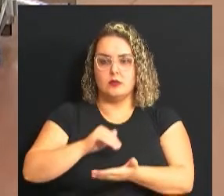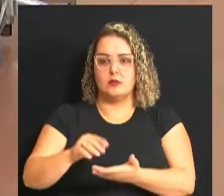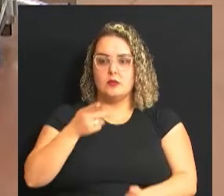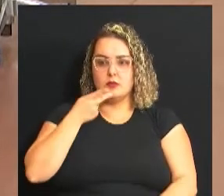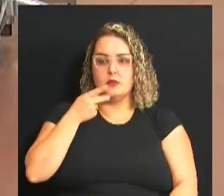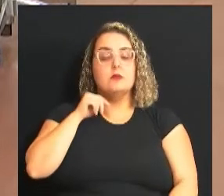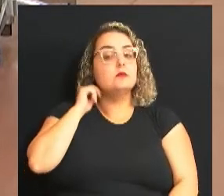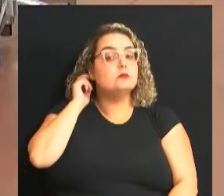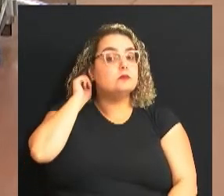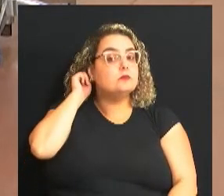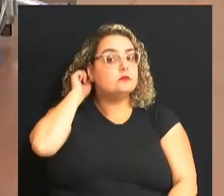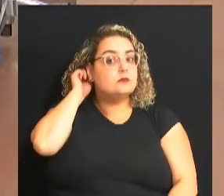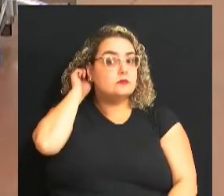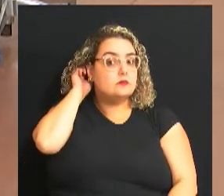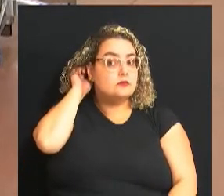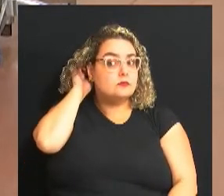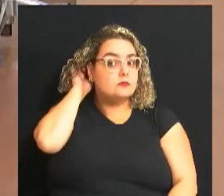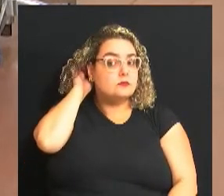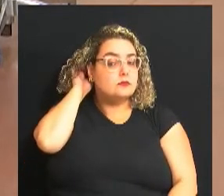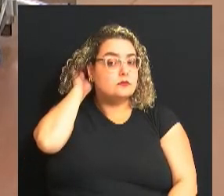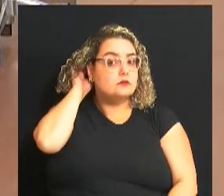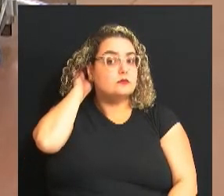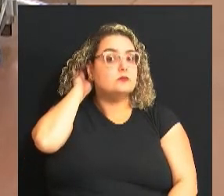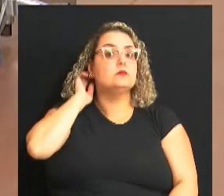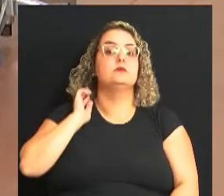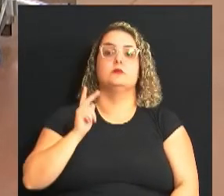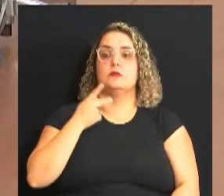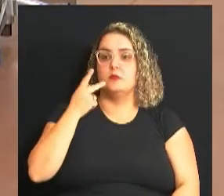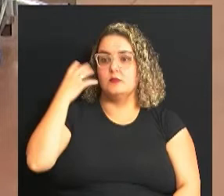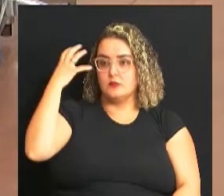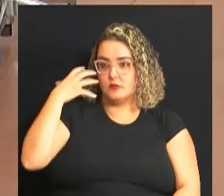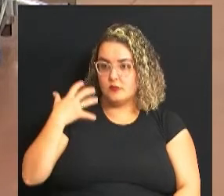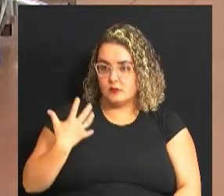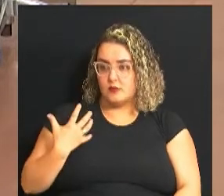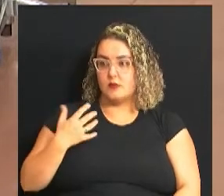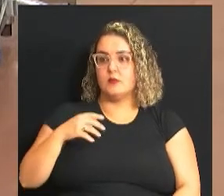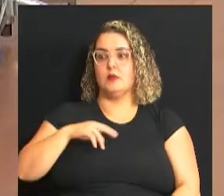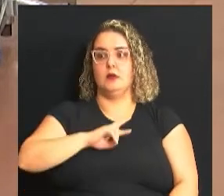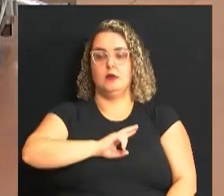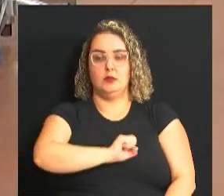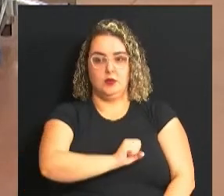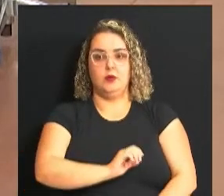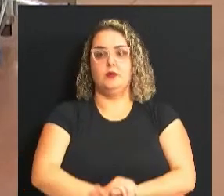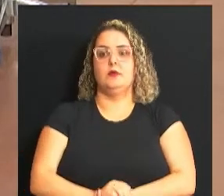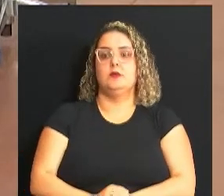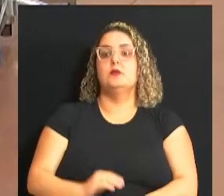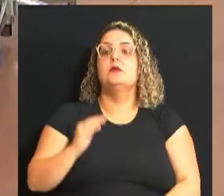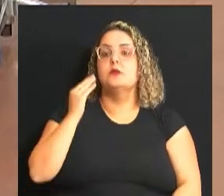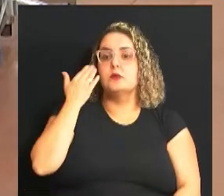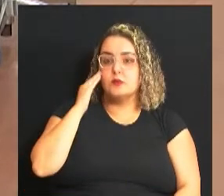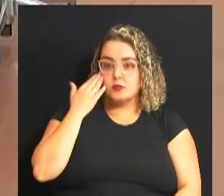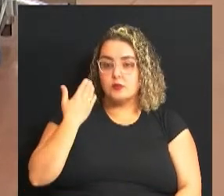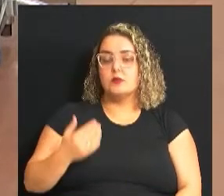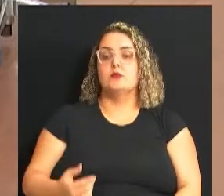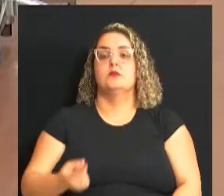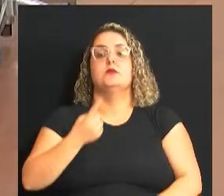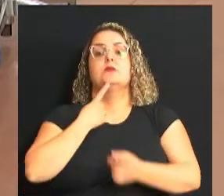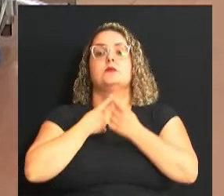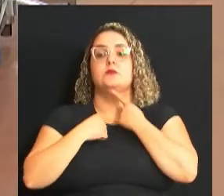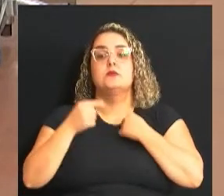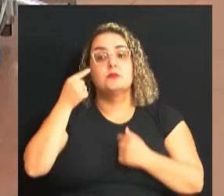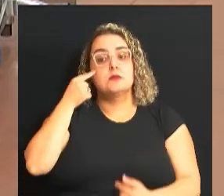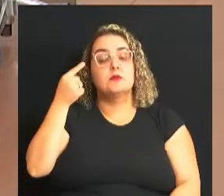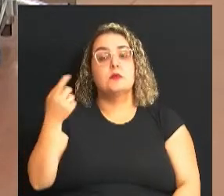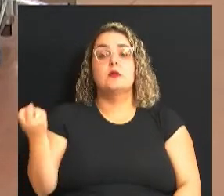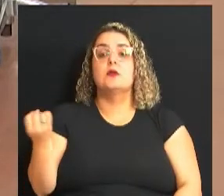mencionou e em relação à fala da vereadora e do vereador. Eu entendo a necessidade de pensar,